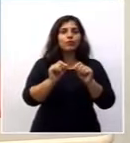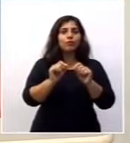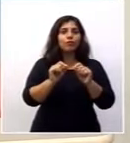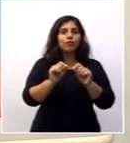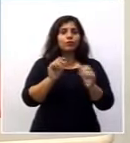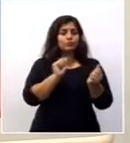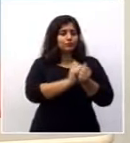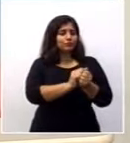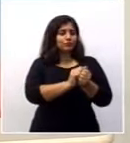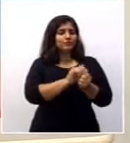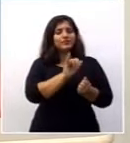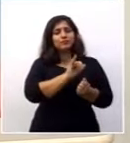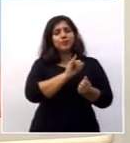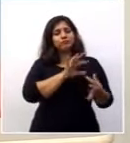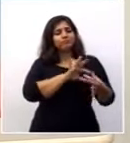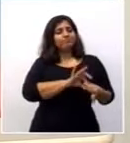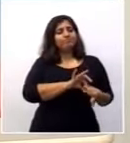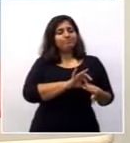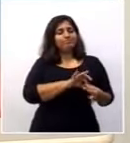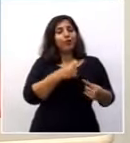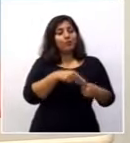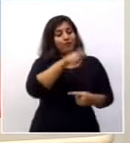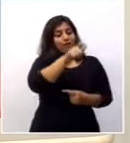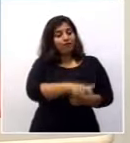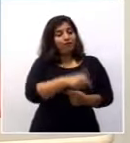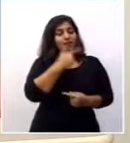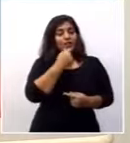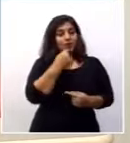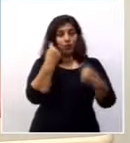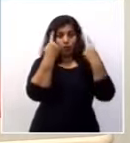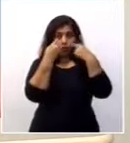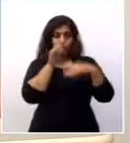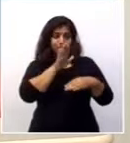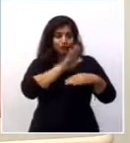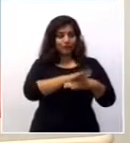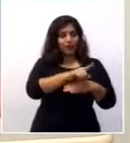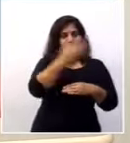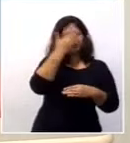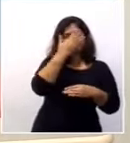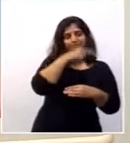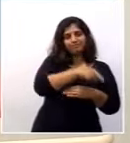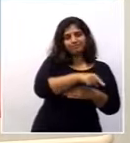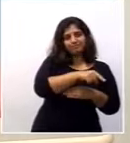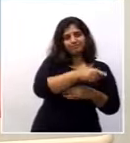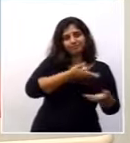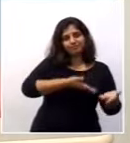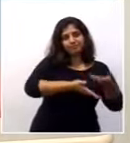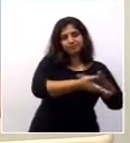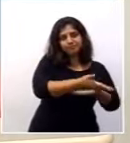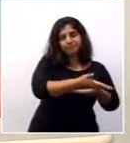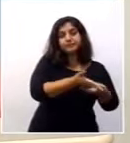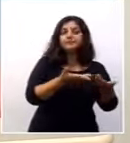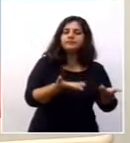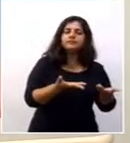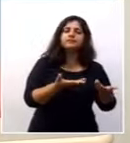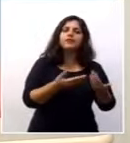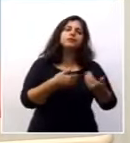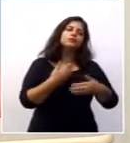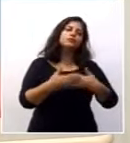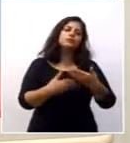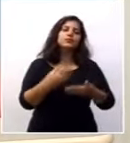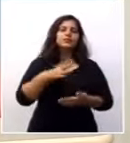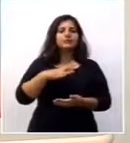para o irmão. Porque ela era os olhos do irmão. Ela era os olhos de Dalma. E com o tempo chegou